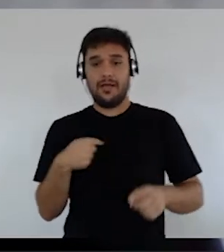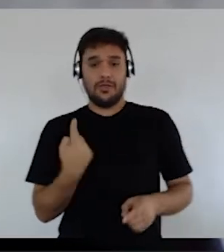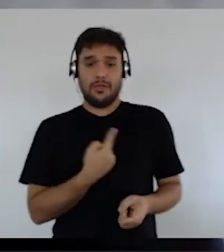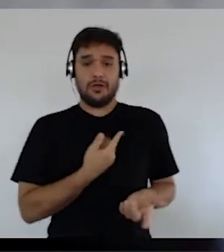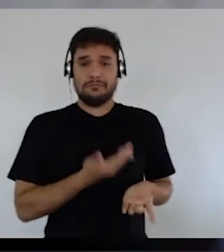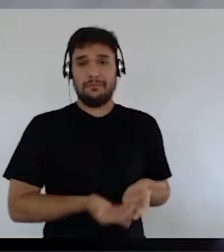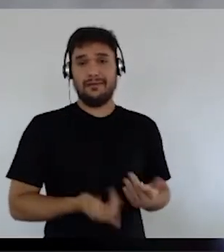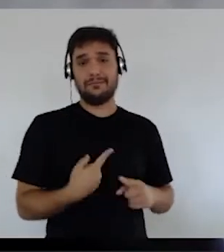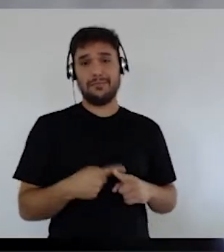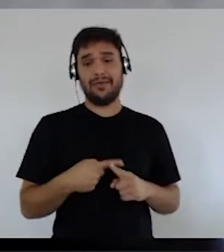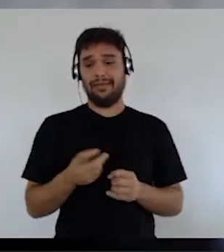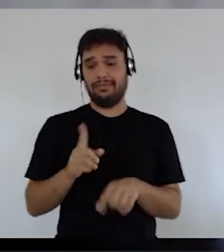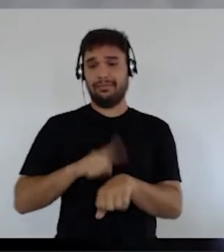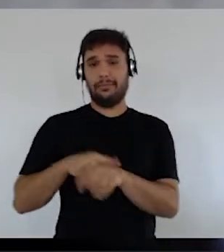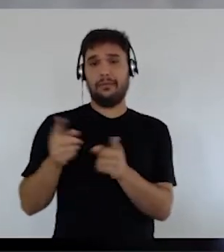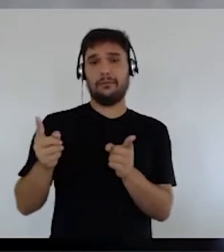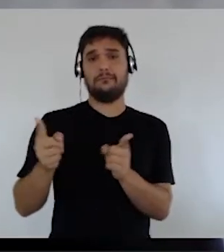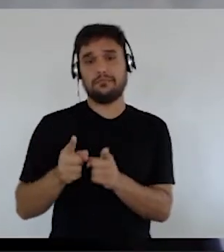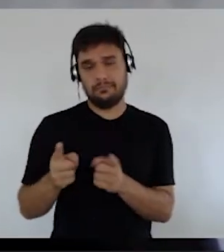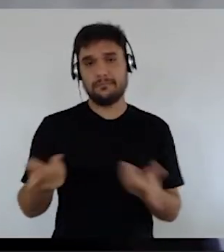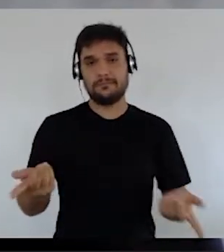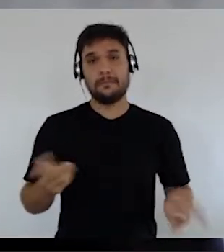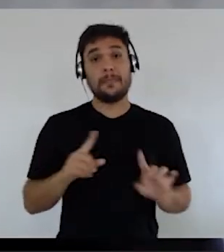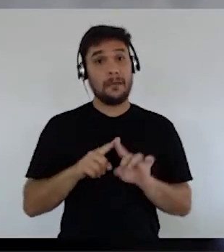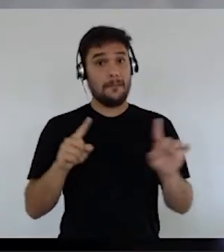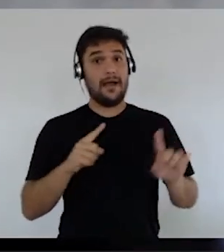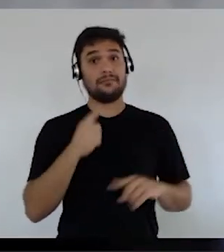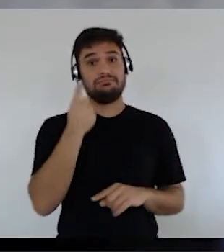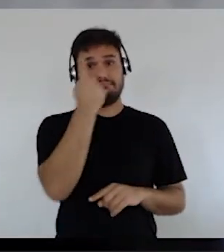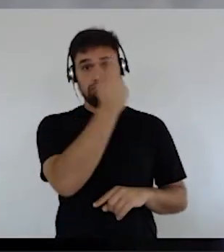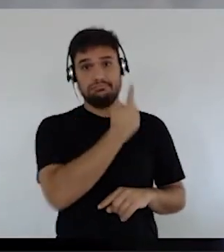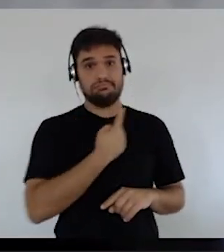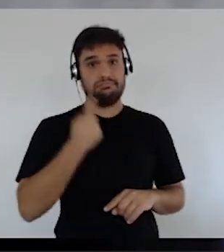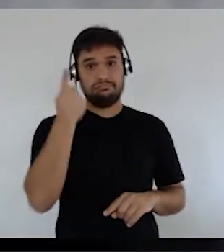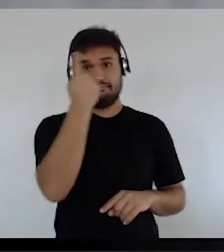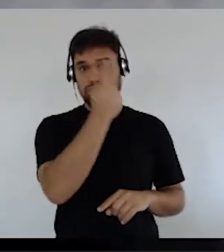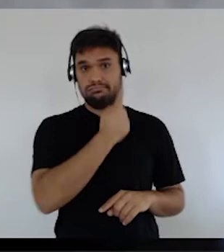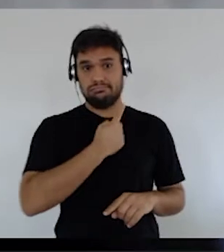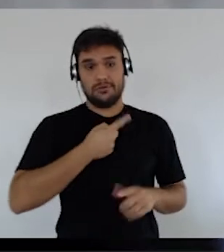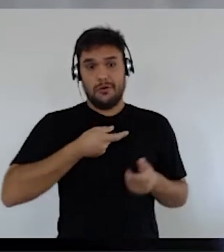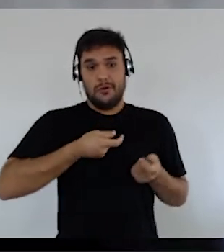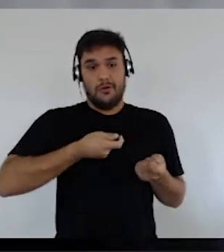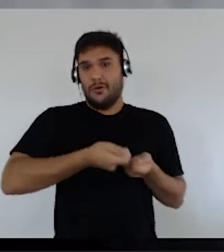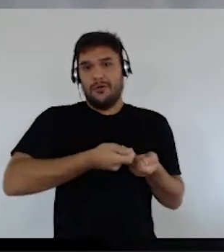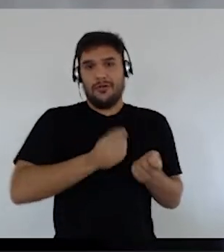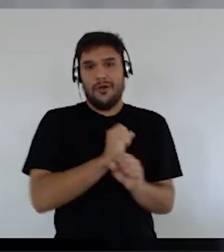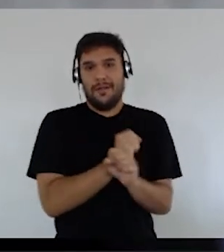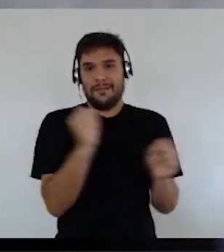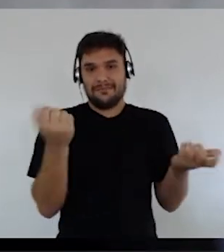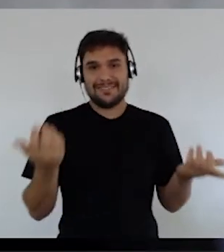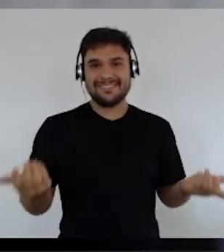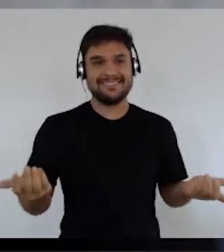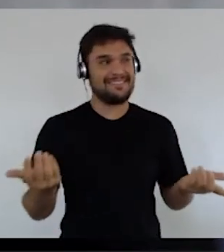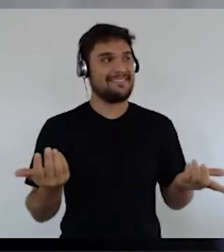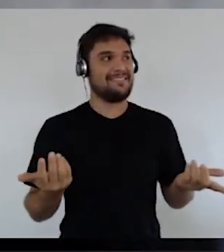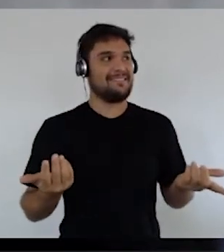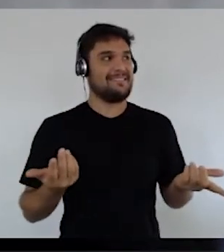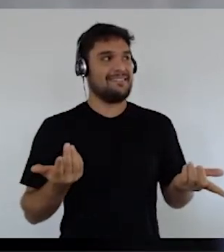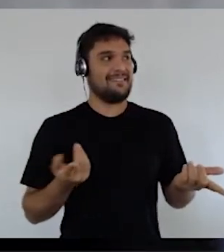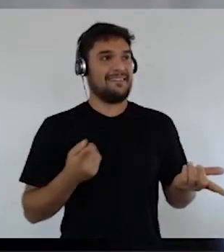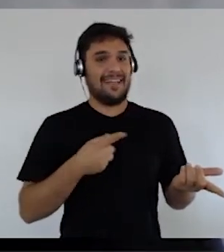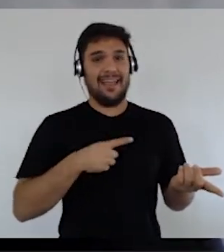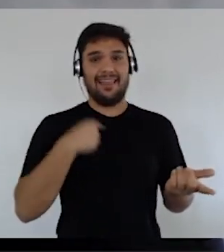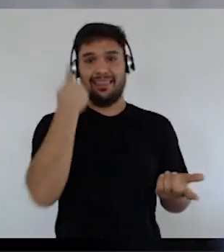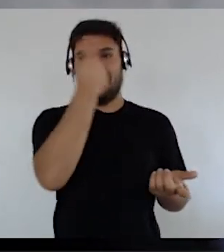perdemos pela limitação temporal, mas o relógio, não há poder sobre o calendário nem sobre o relógio. O relógio nos